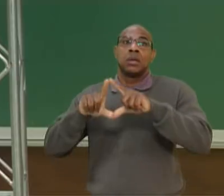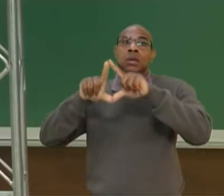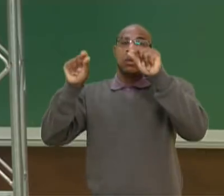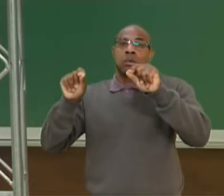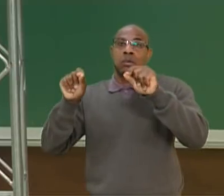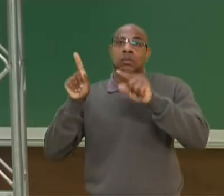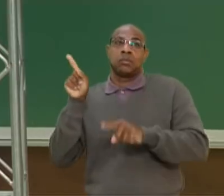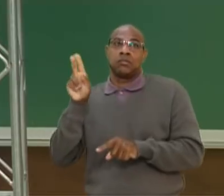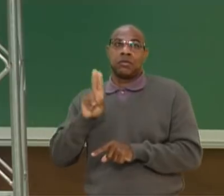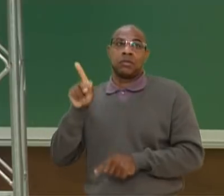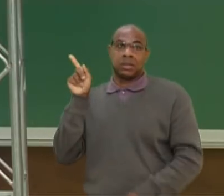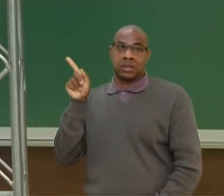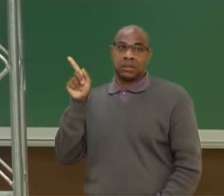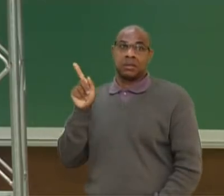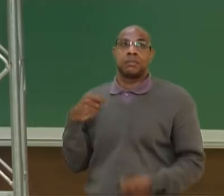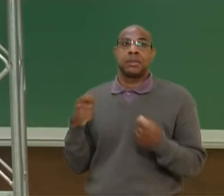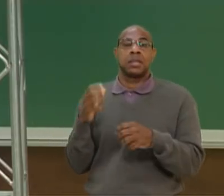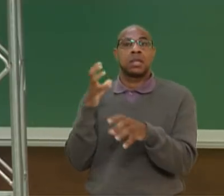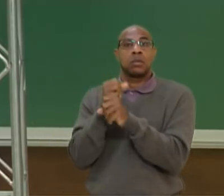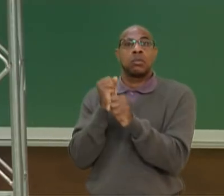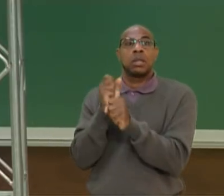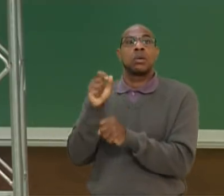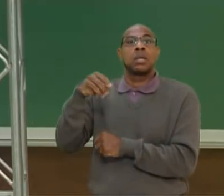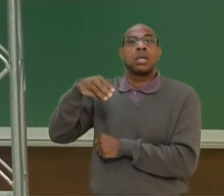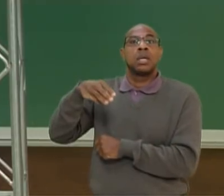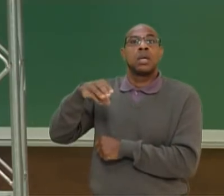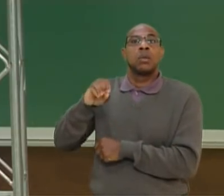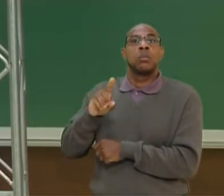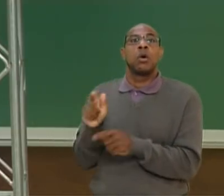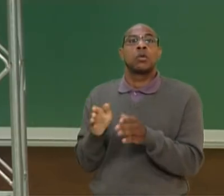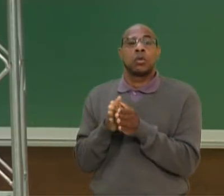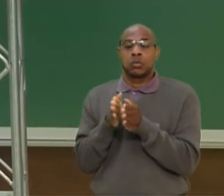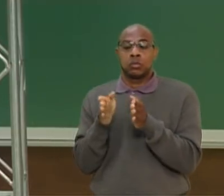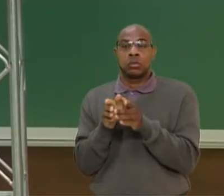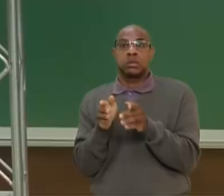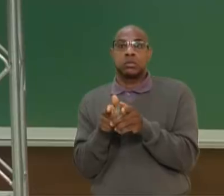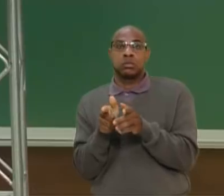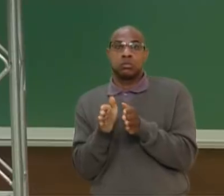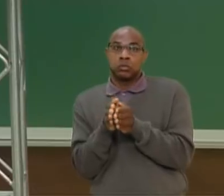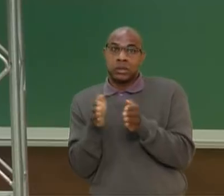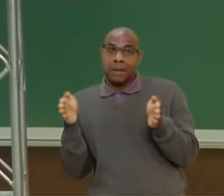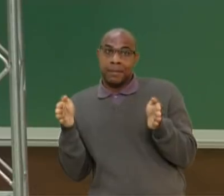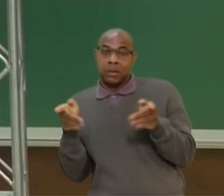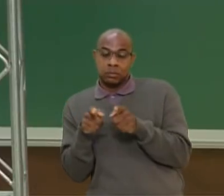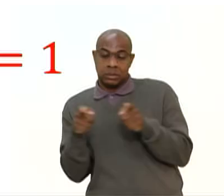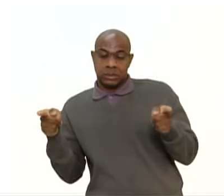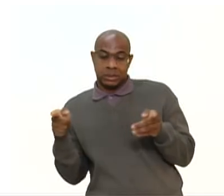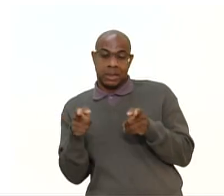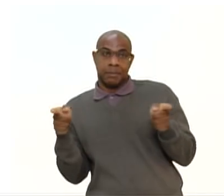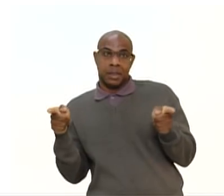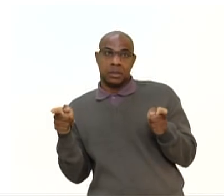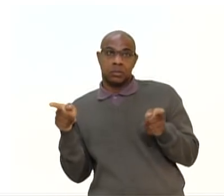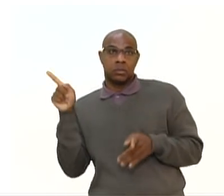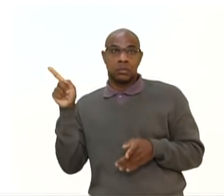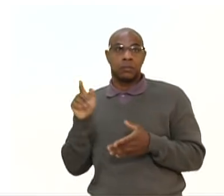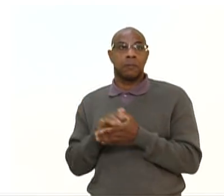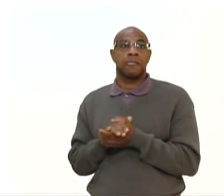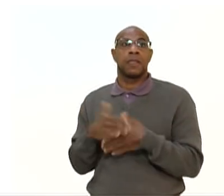Então, primeiro a gente precisa calcular esse módulo. Aplicando a nossa formulazinha, valor de A 1, valor de B